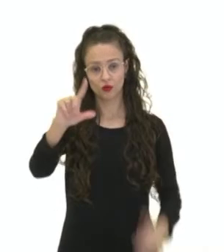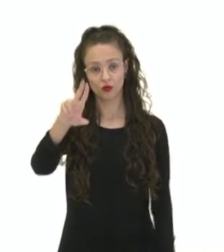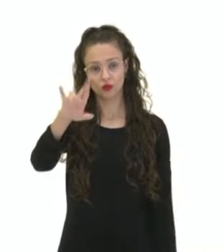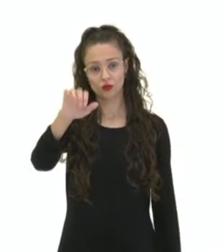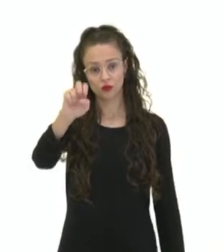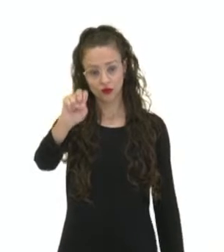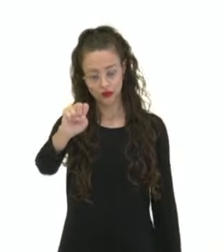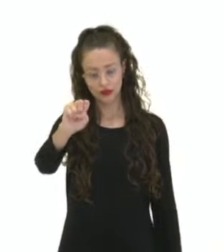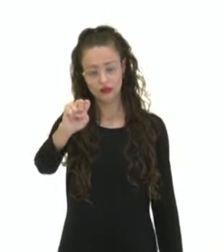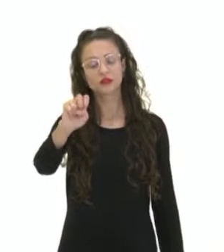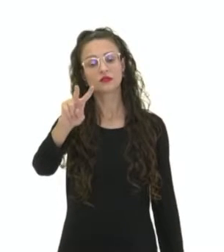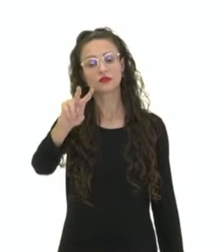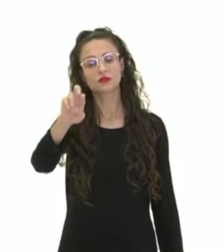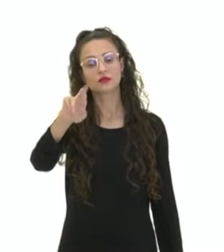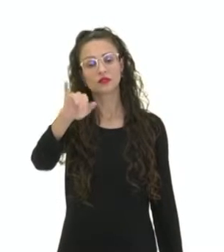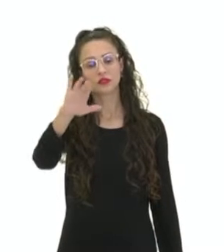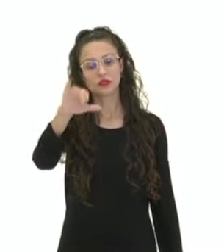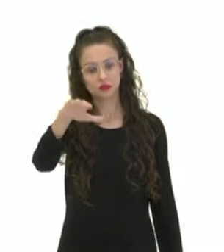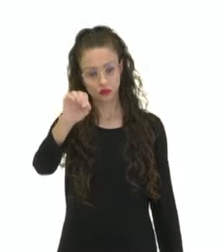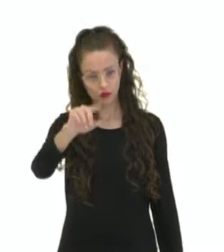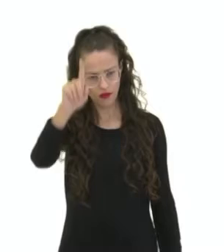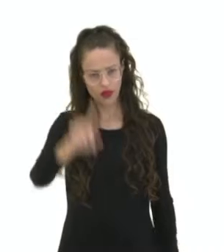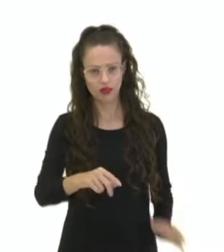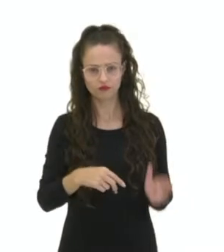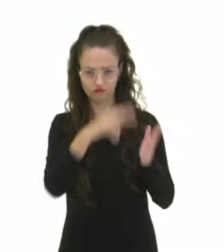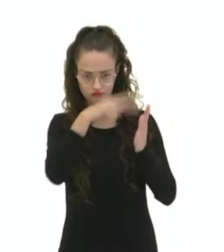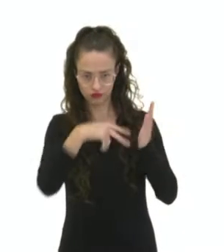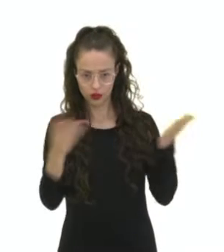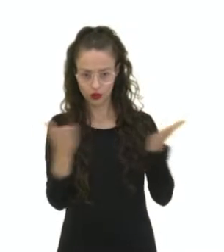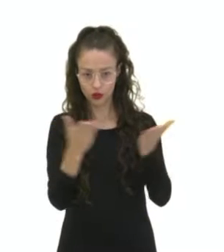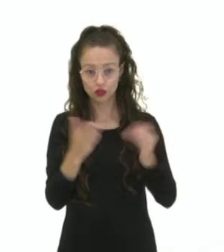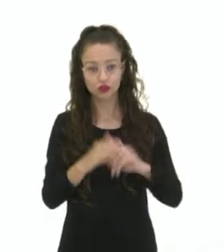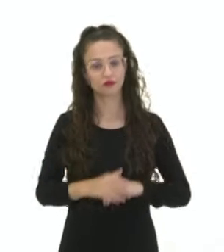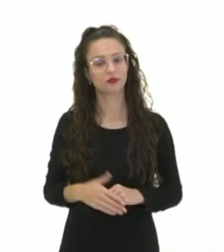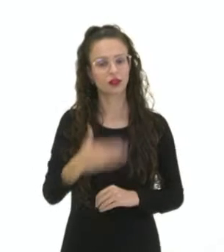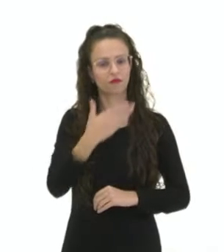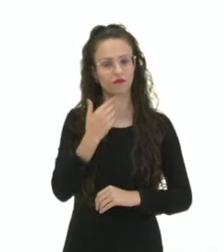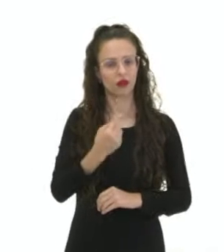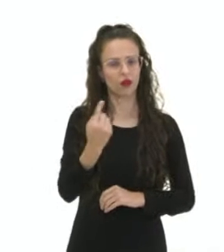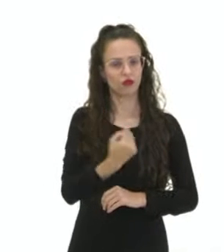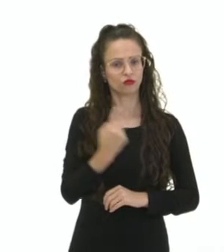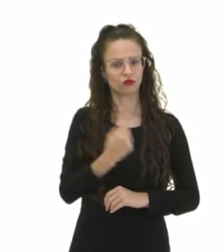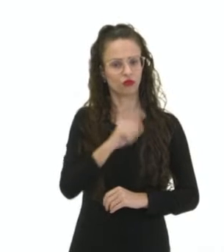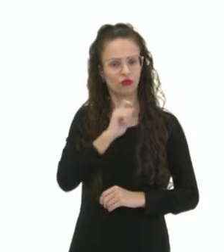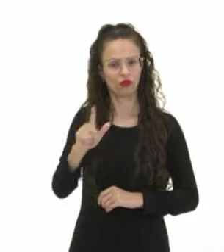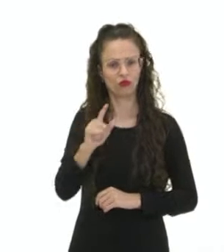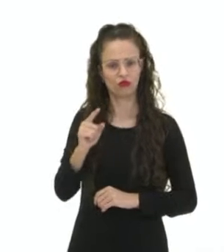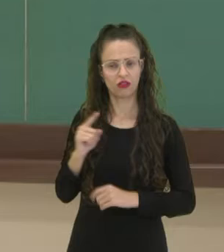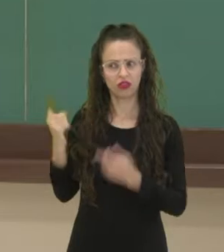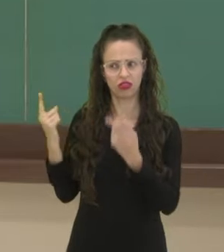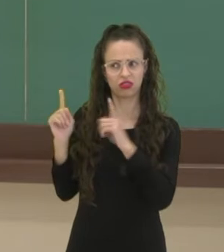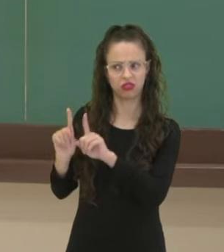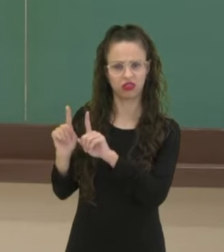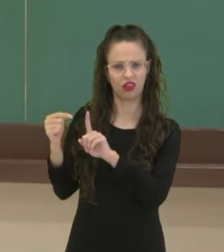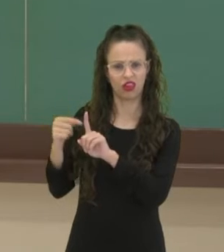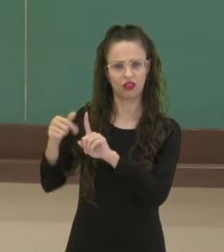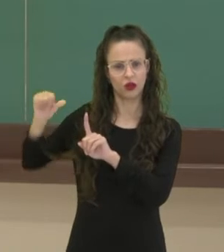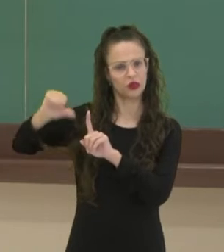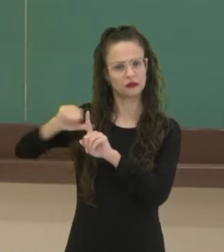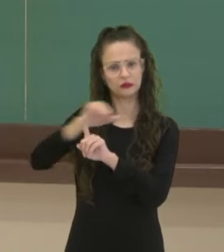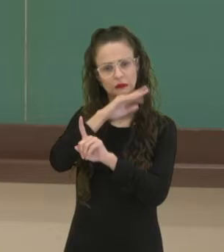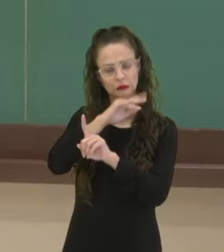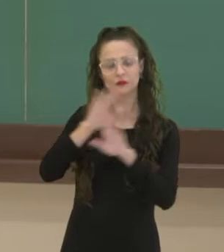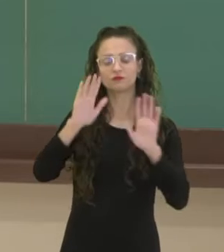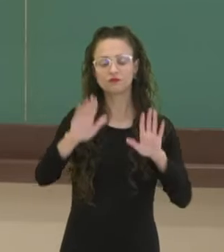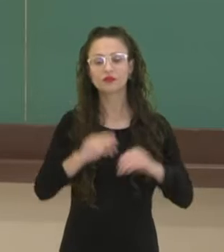que analisaremos hoje, é antes só do que mal acompanhado. Então, esse conto